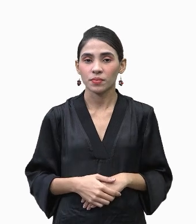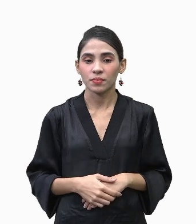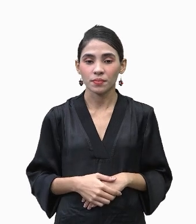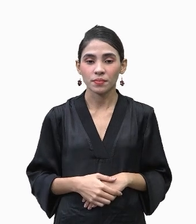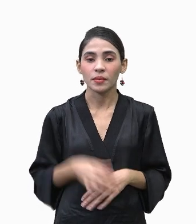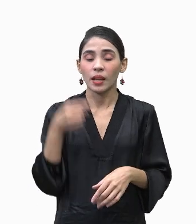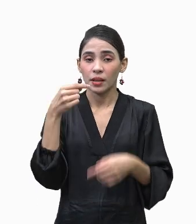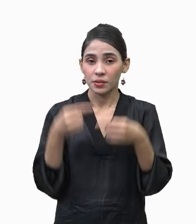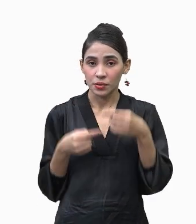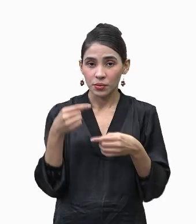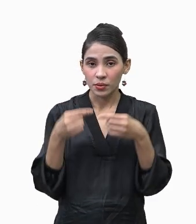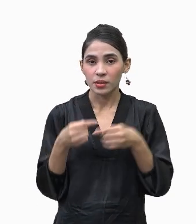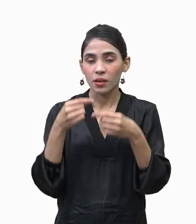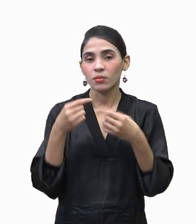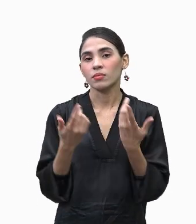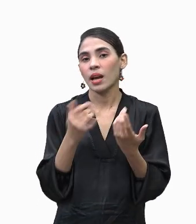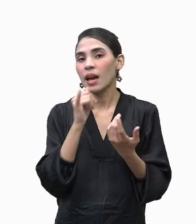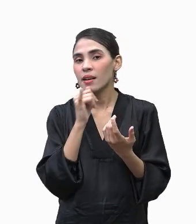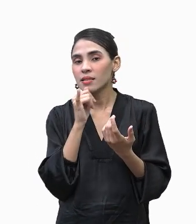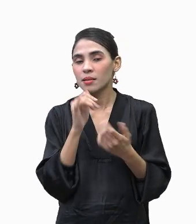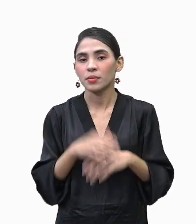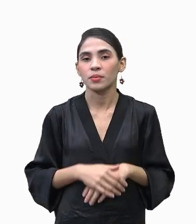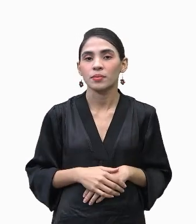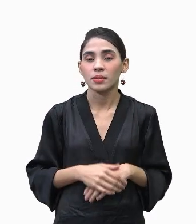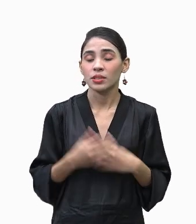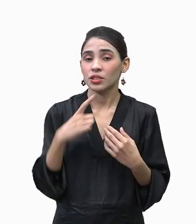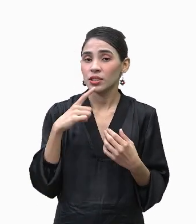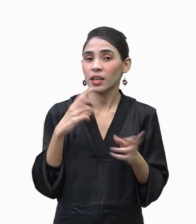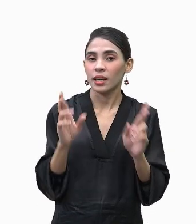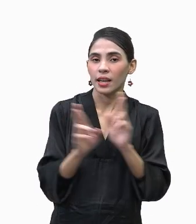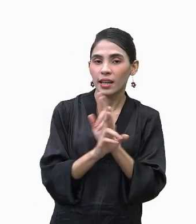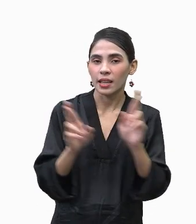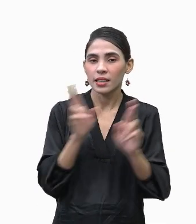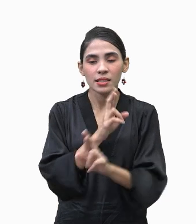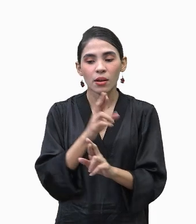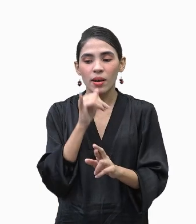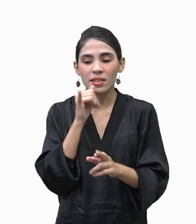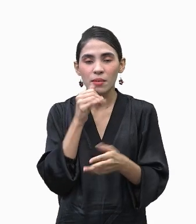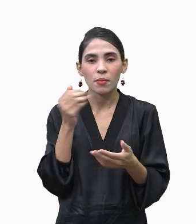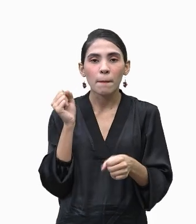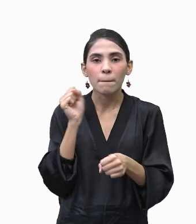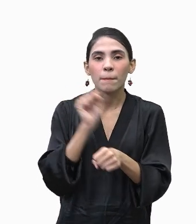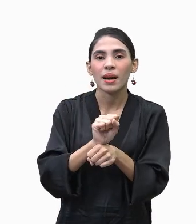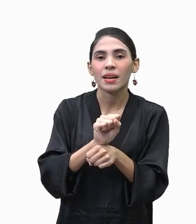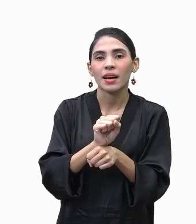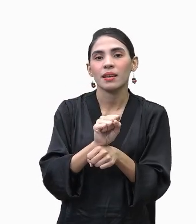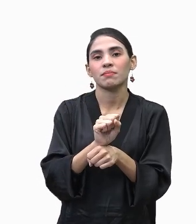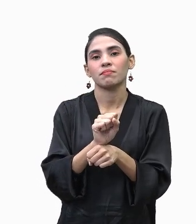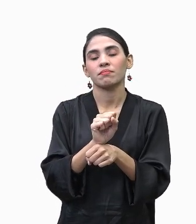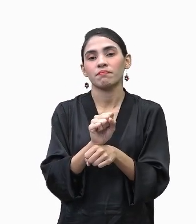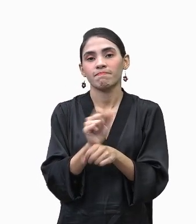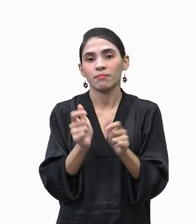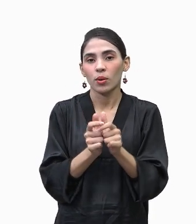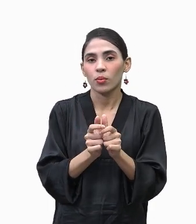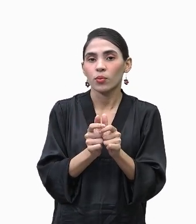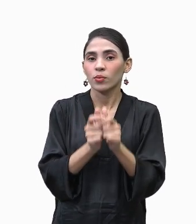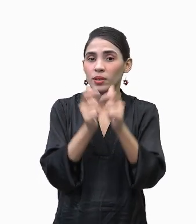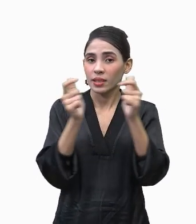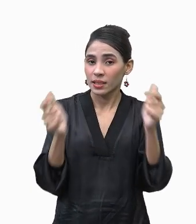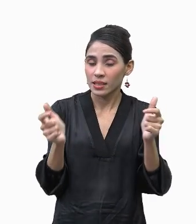essas discussões, né, elas estavam ali em relação a frear o